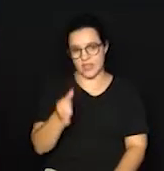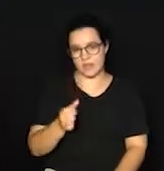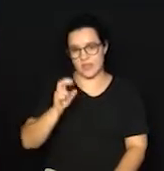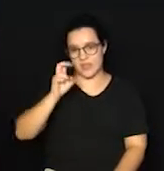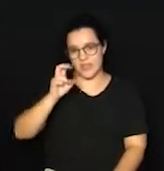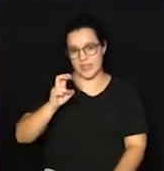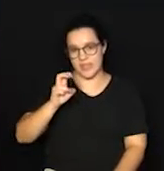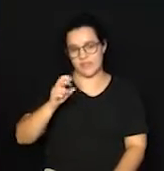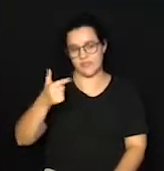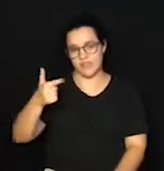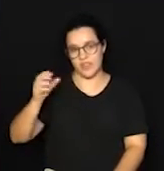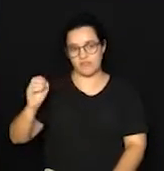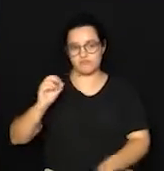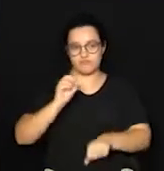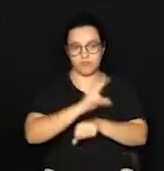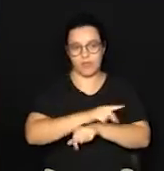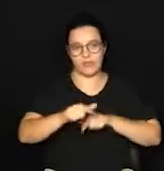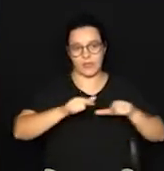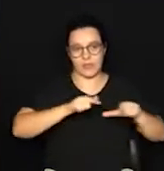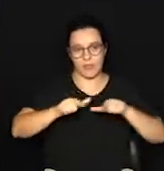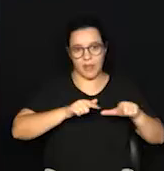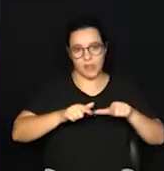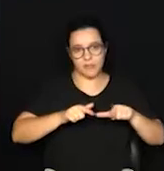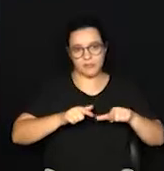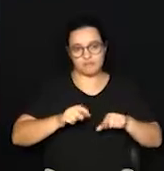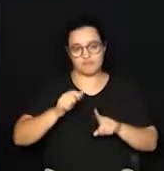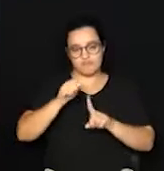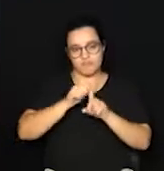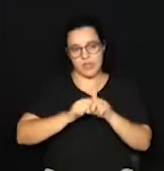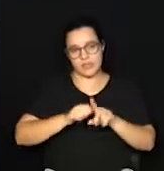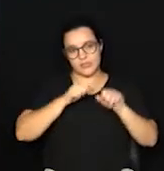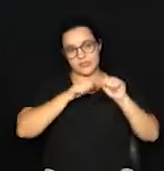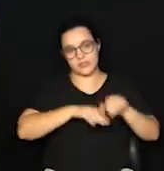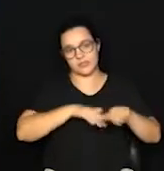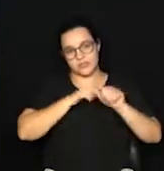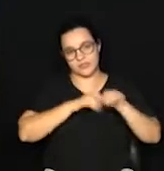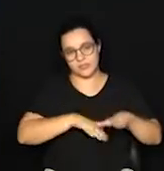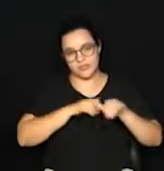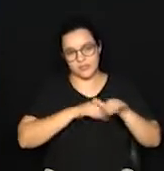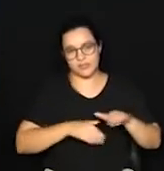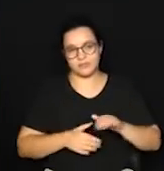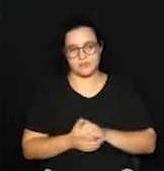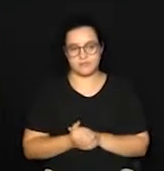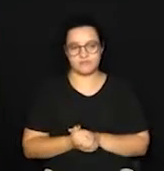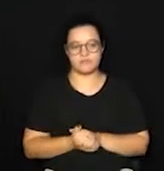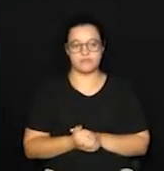6.520 postos de trabalho em setembro. Então, olha, a gente tem